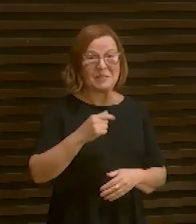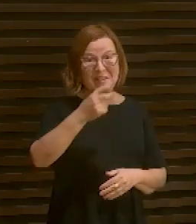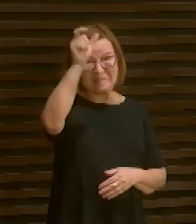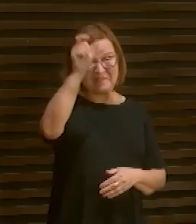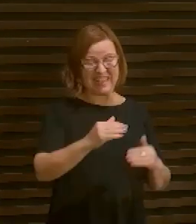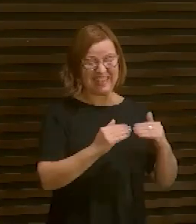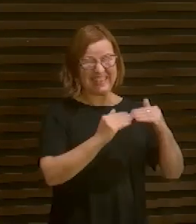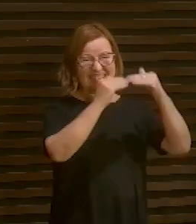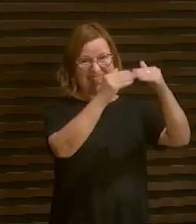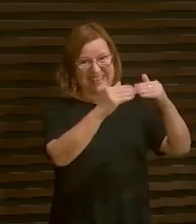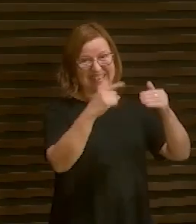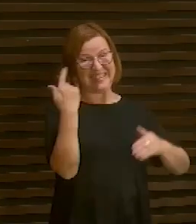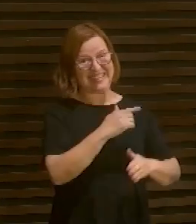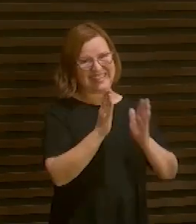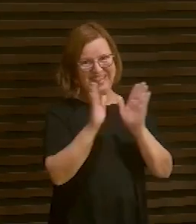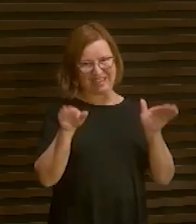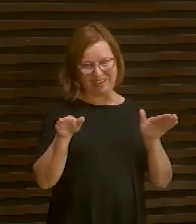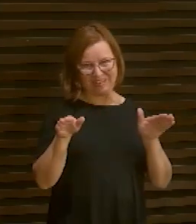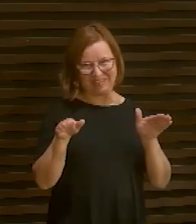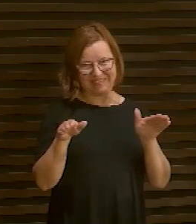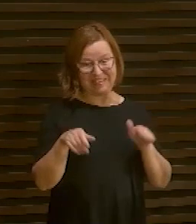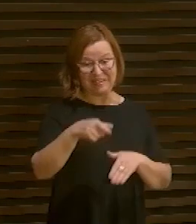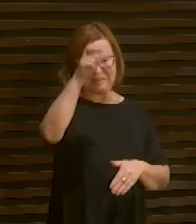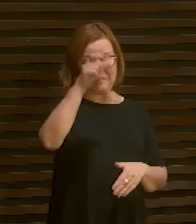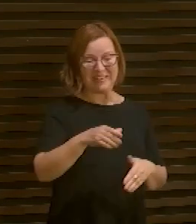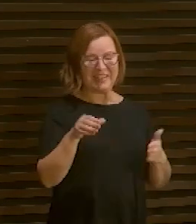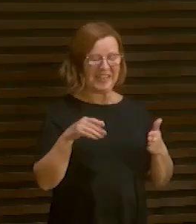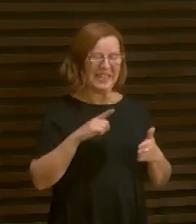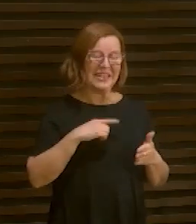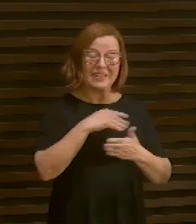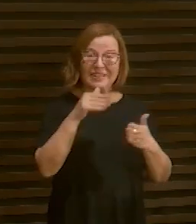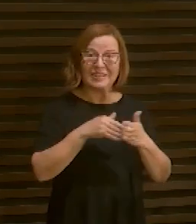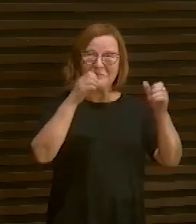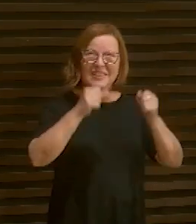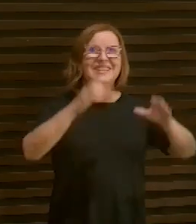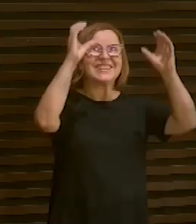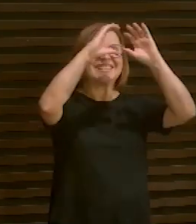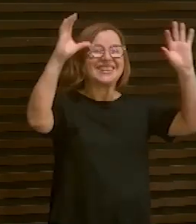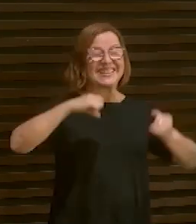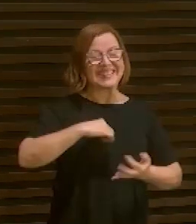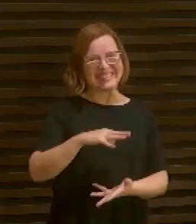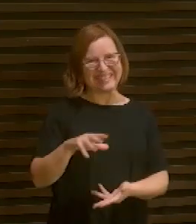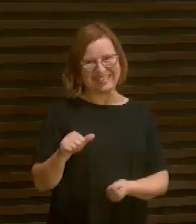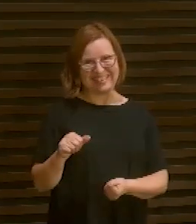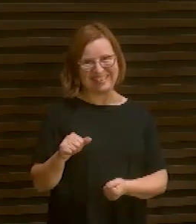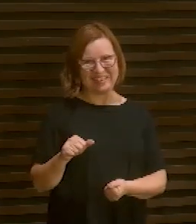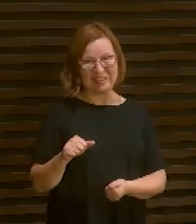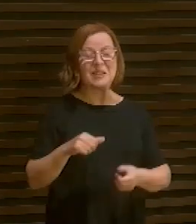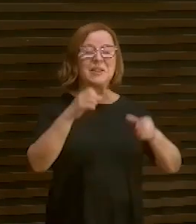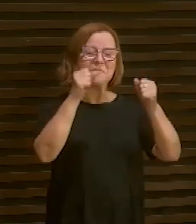anjos. Alguém que tem todo o poder no céu e na terra. E que